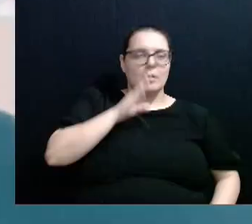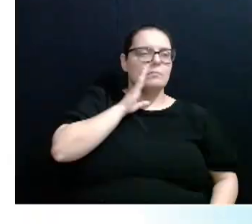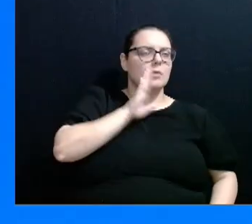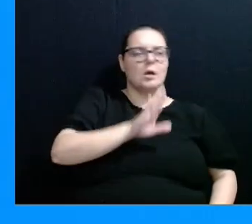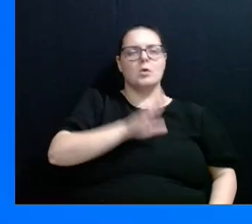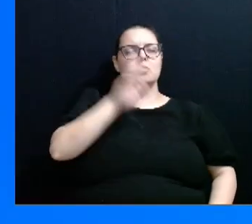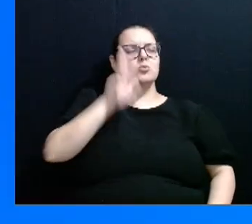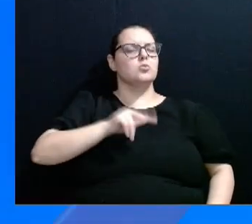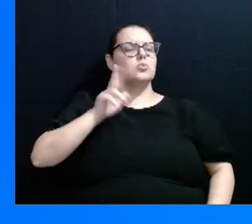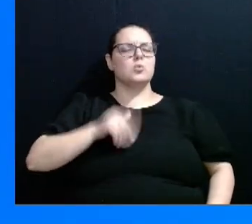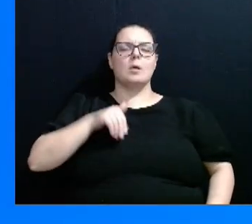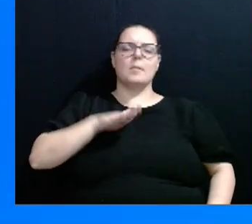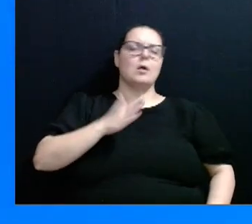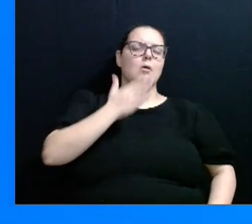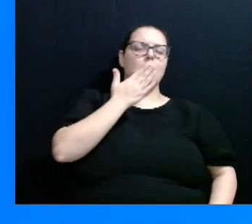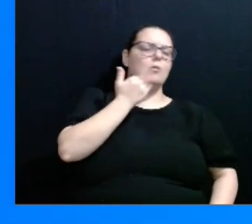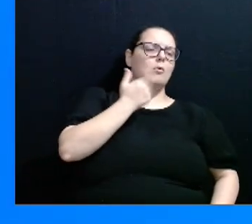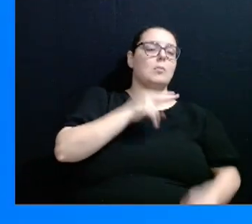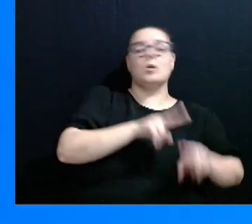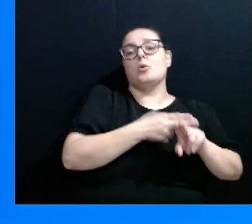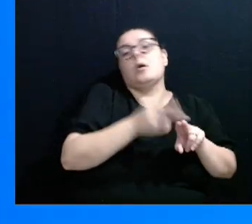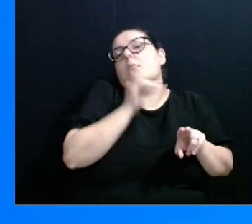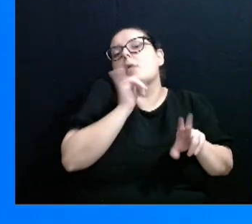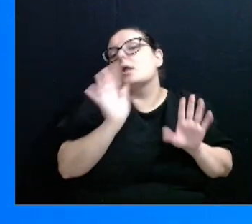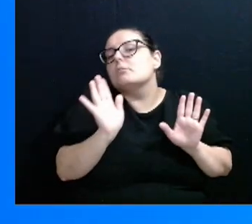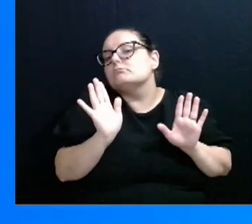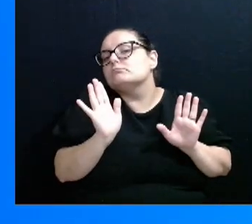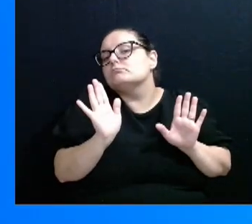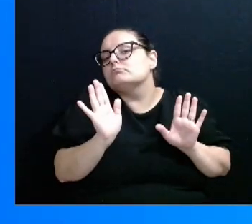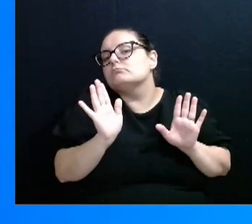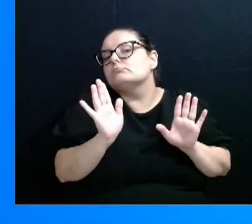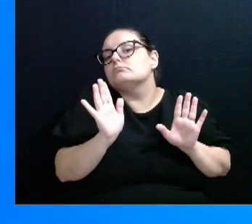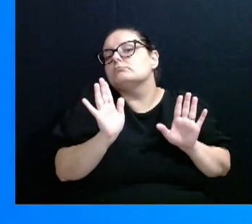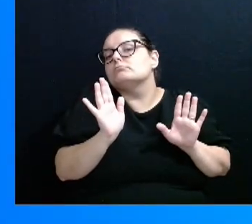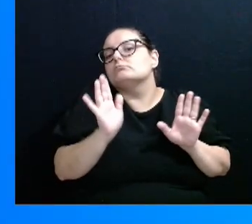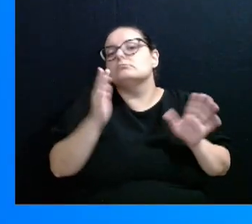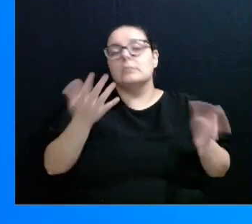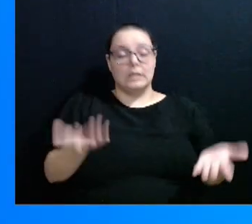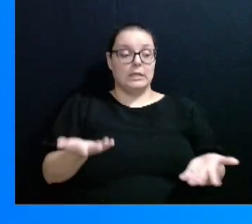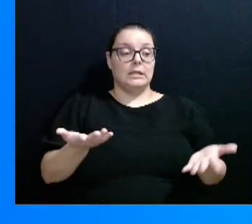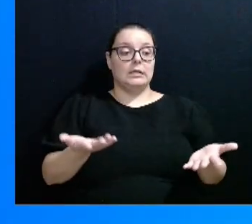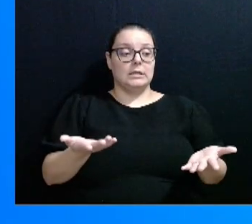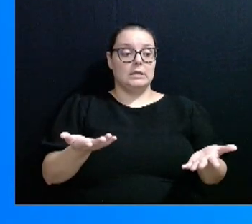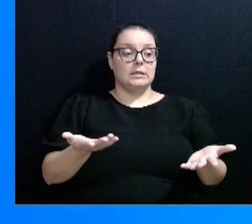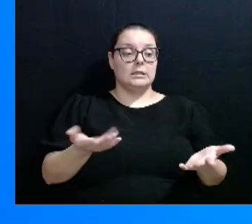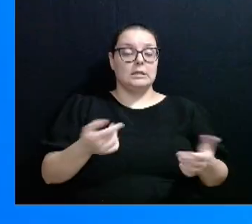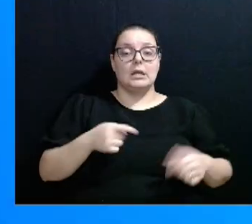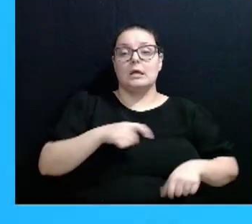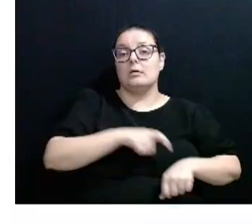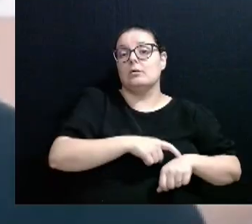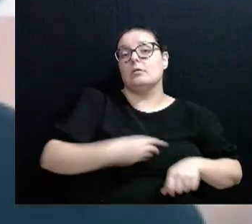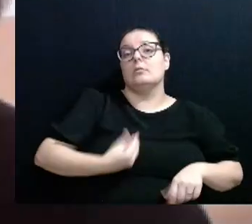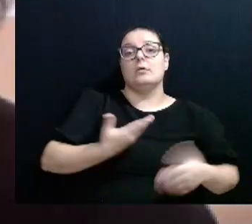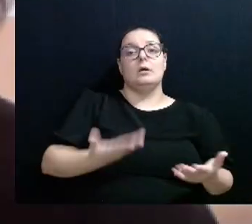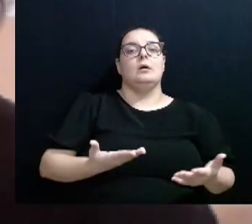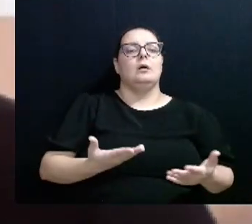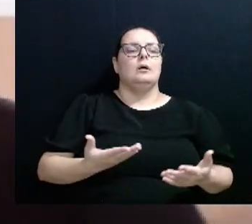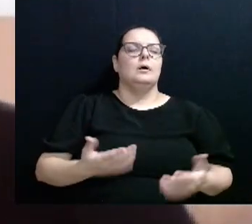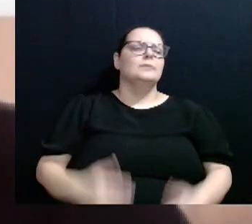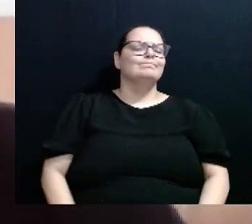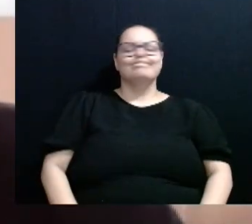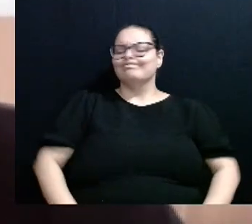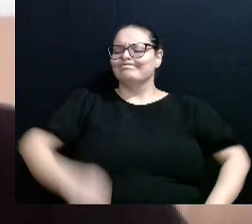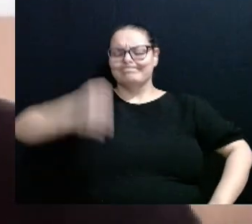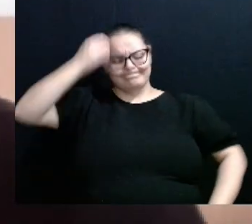comer, não sei, chocolate. Vai vir um momento que você vai achar, eu mereço, eu vou comer um